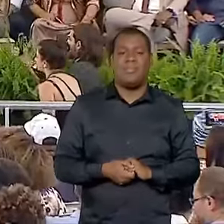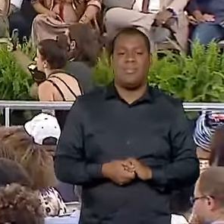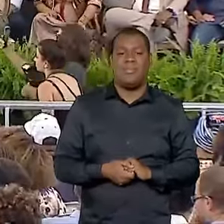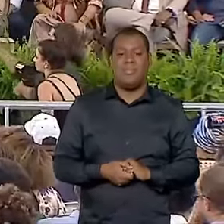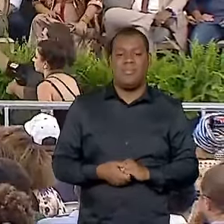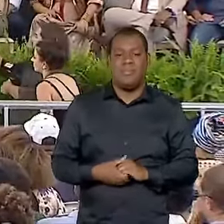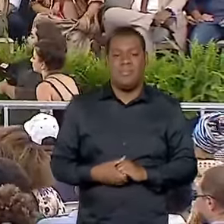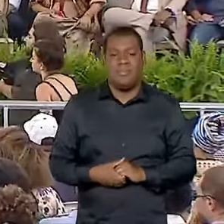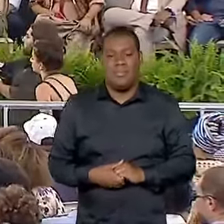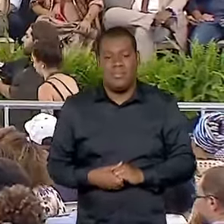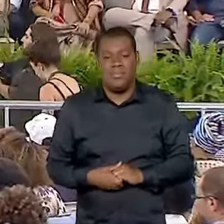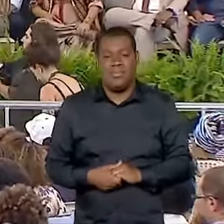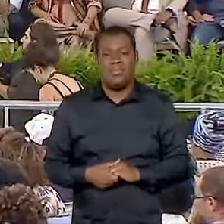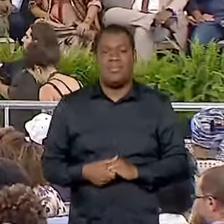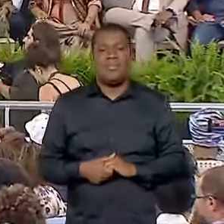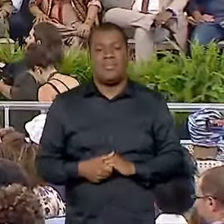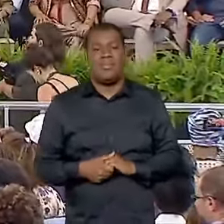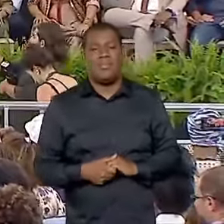Olha,